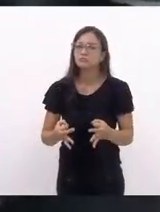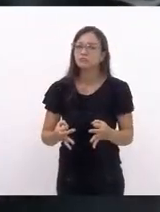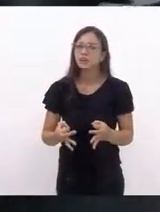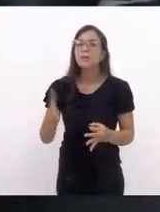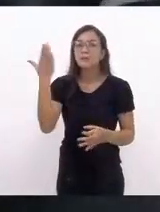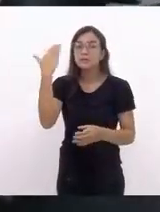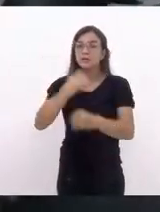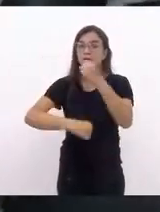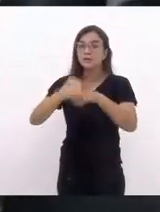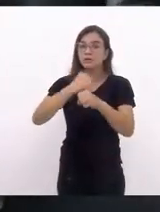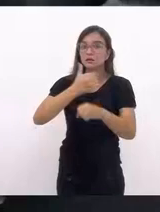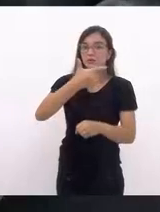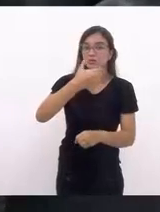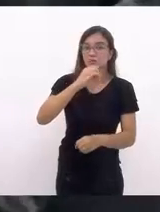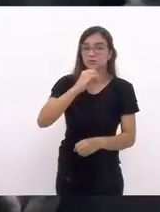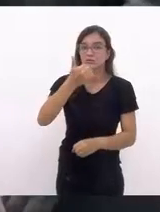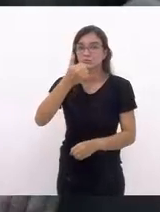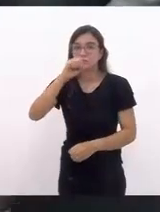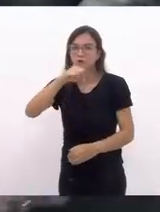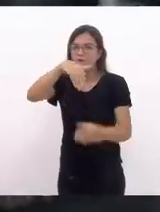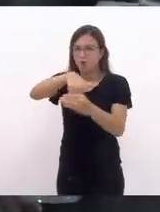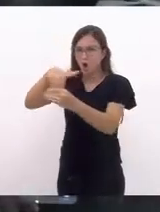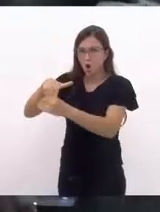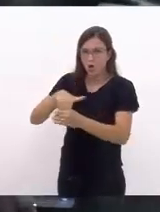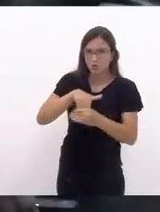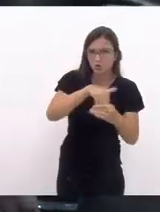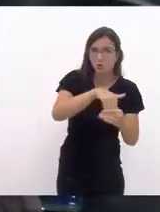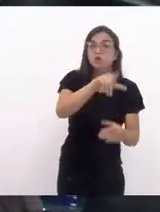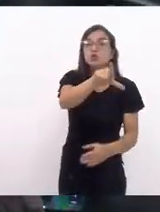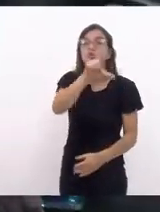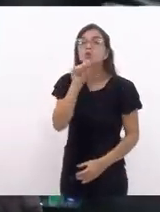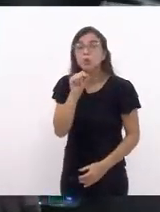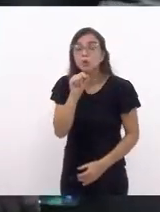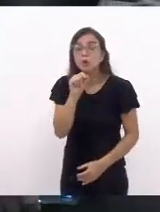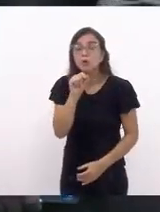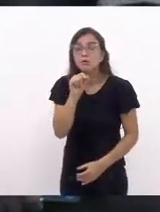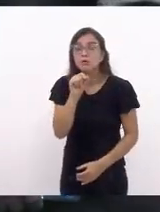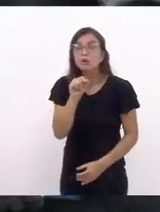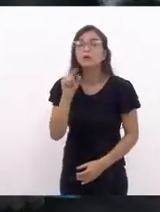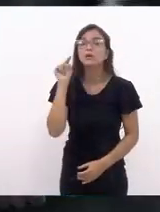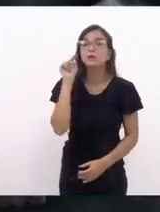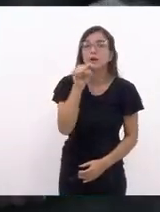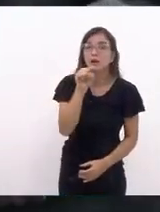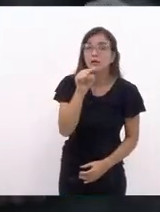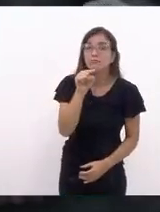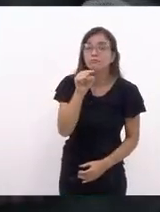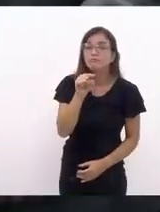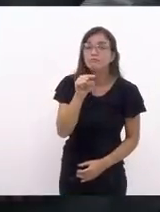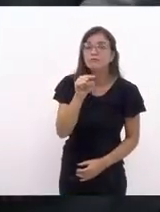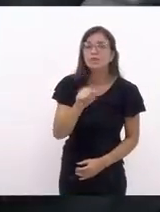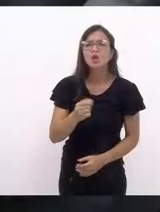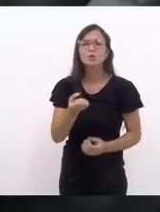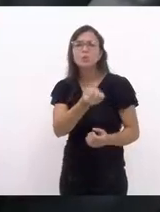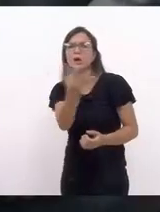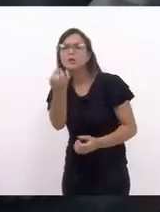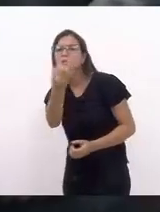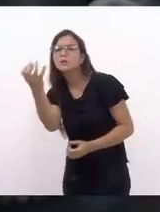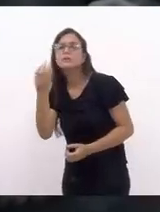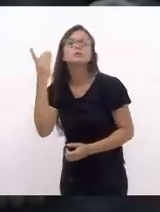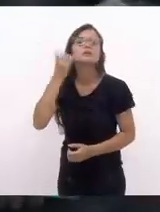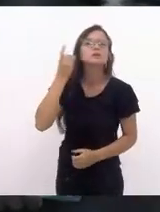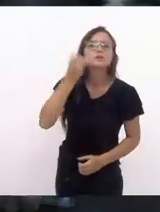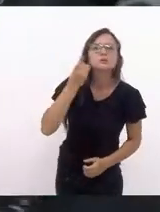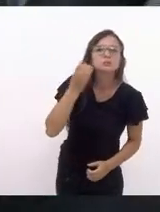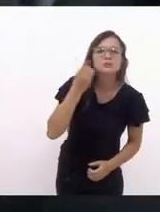de 2018 que elegeram dentro da casa da Assembleia Legislativa do Estado do Rio de e o numerário gigantesco de